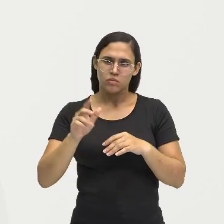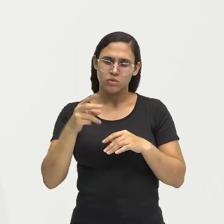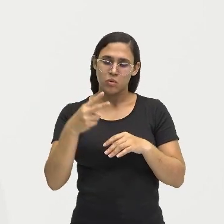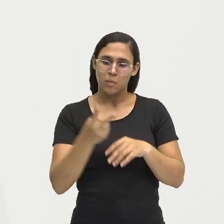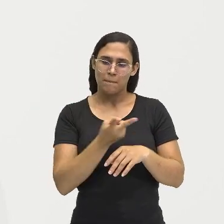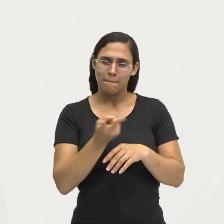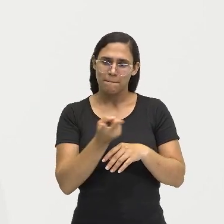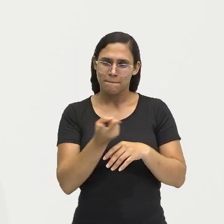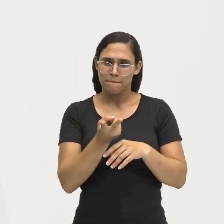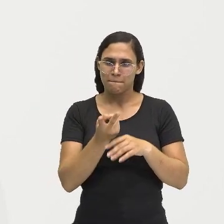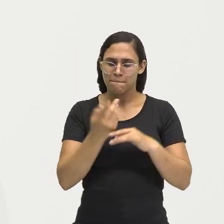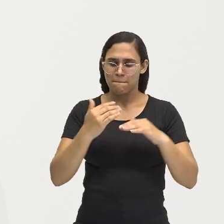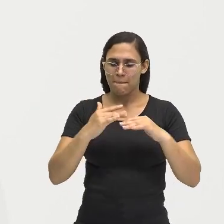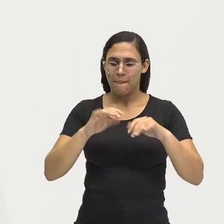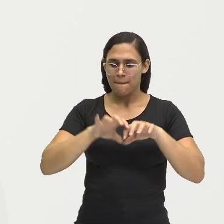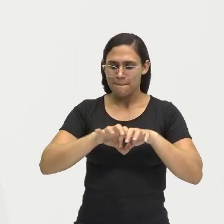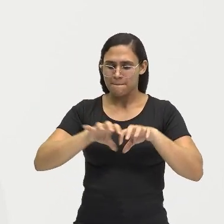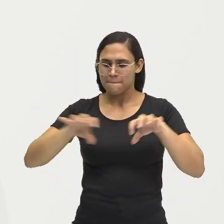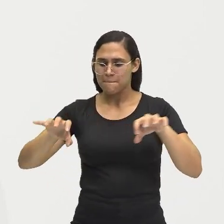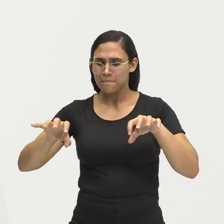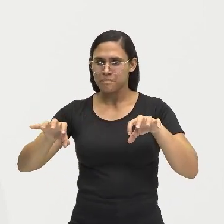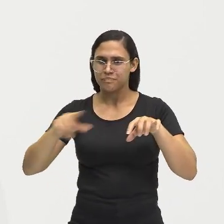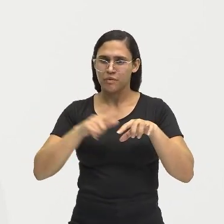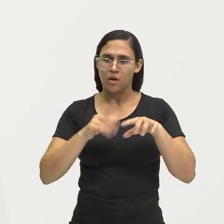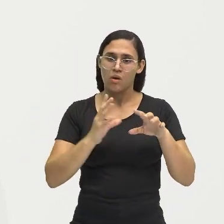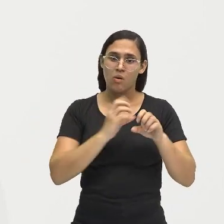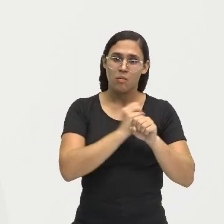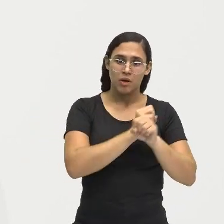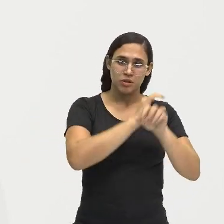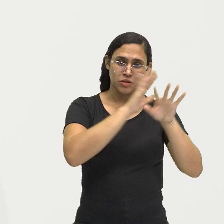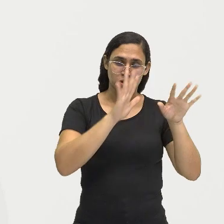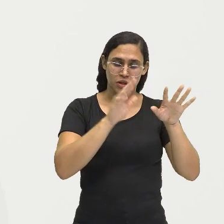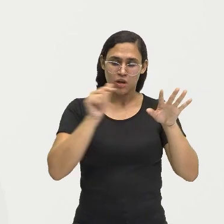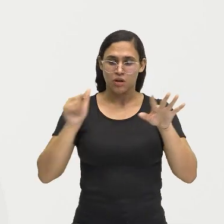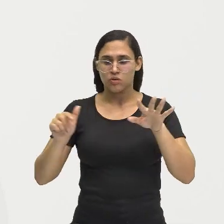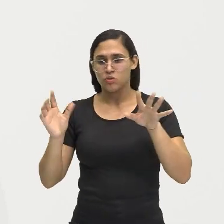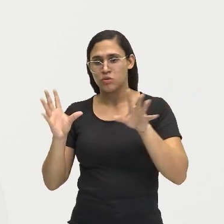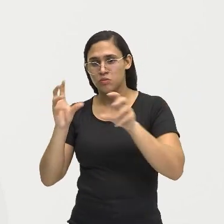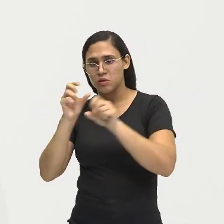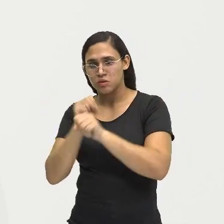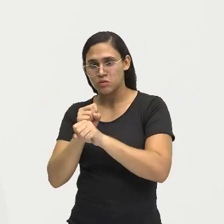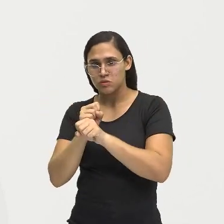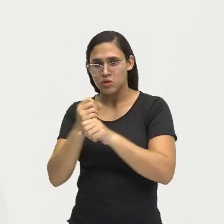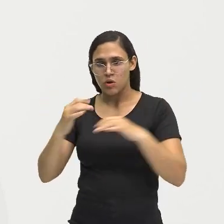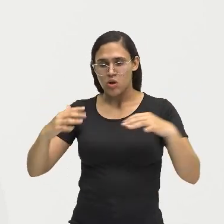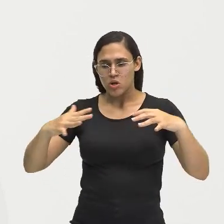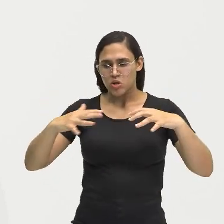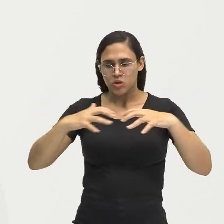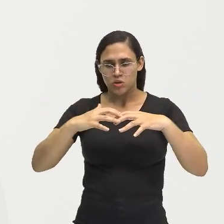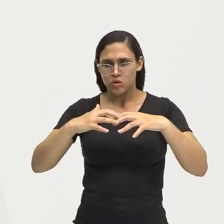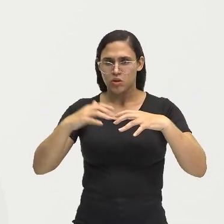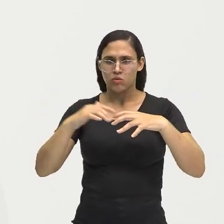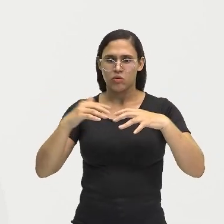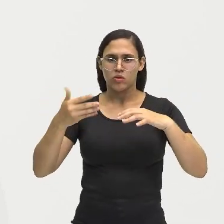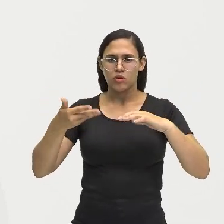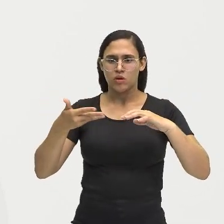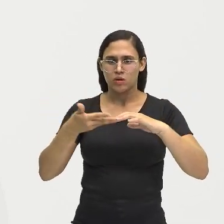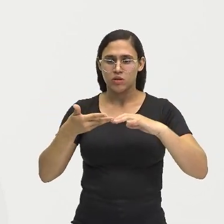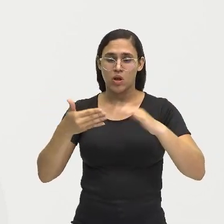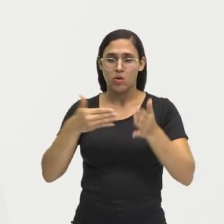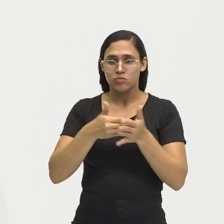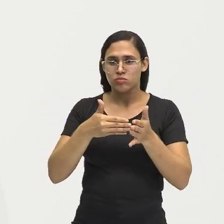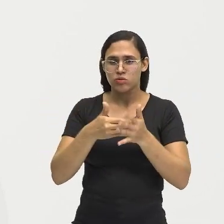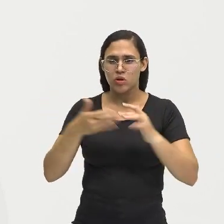rios, né? O Rio Solimões, que é o mais claro, e o Rio Negro, né? Então, eles não se misturam ali por conta da densidade